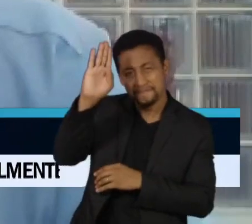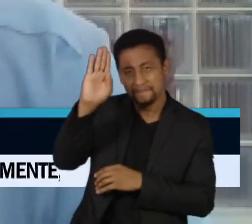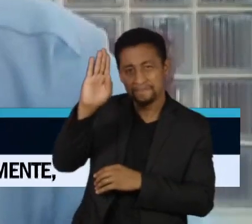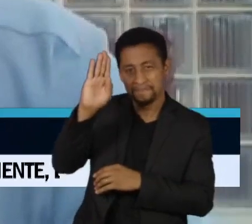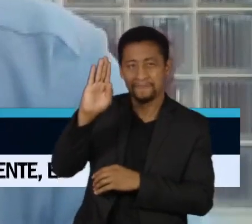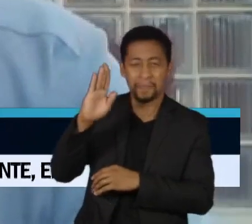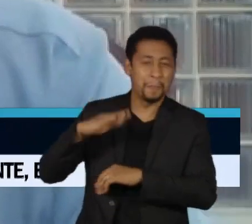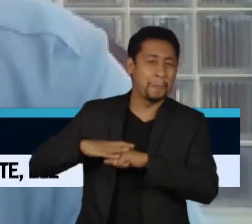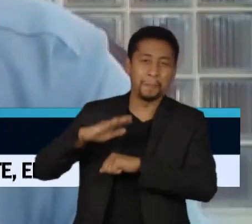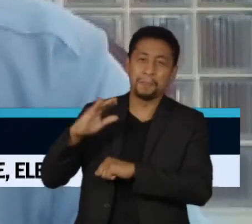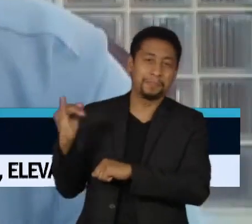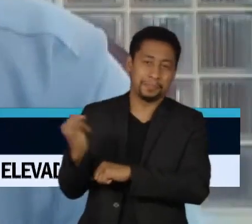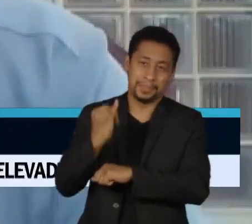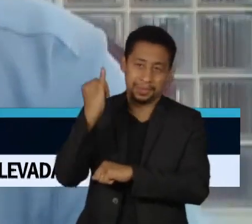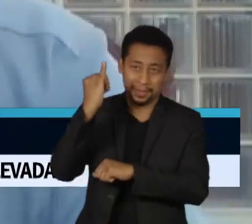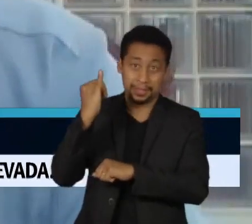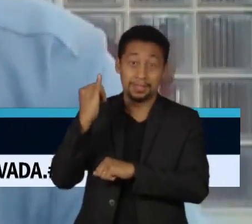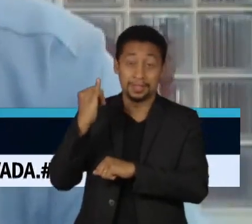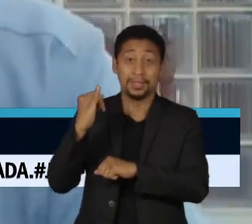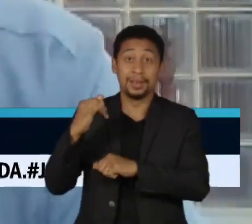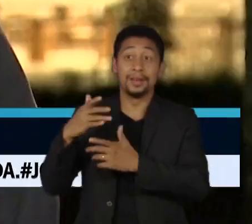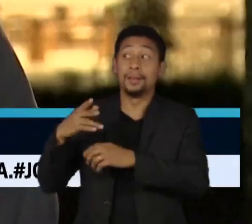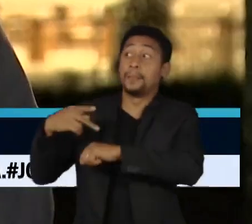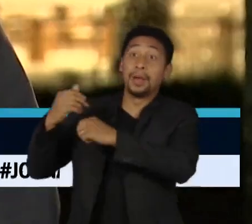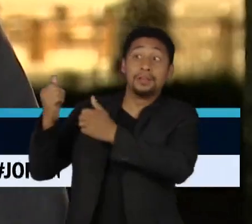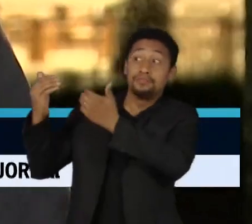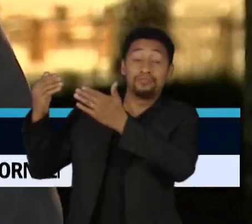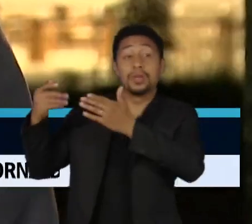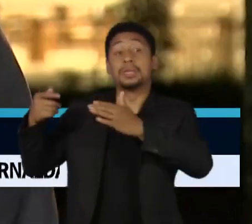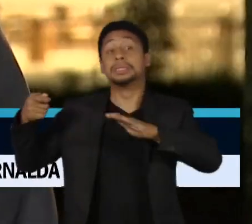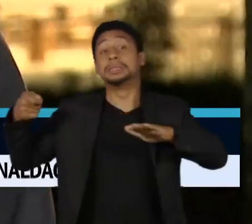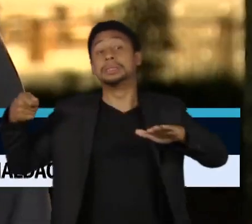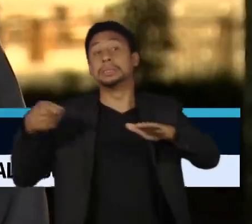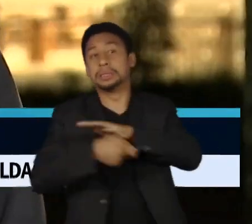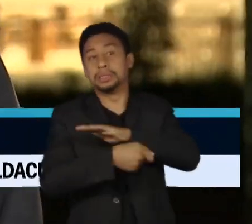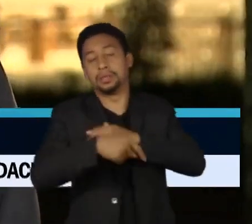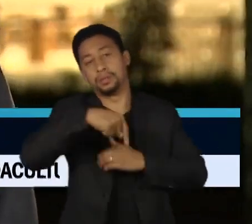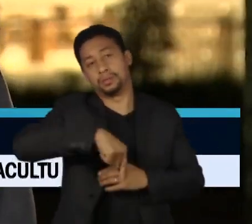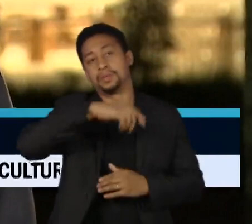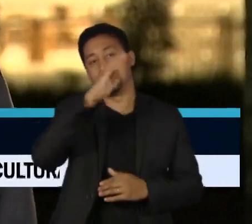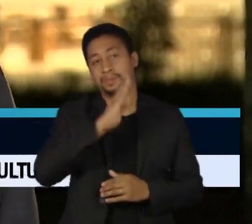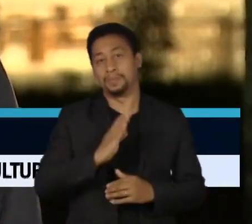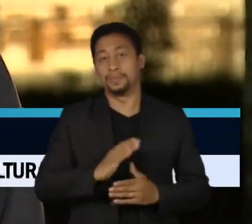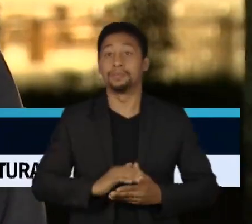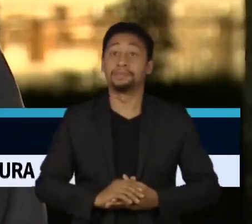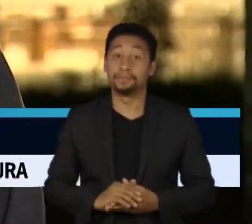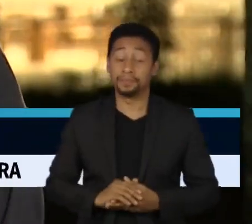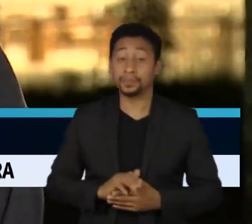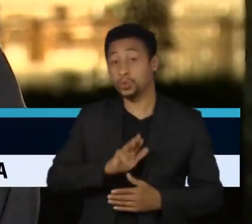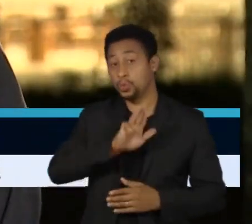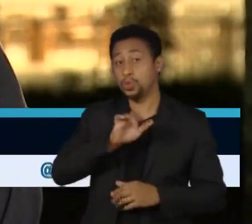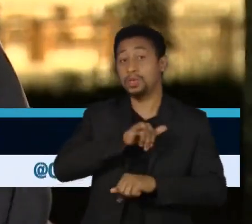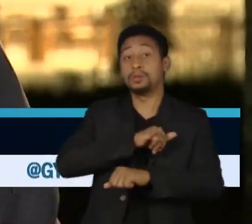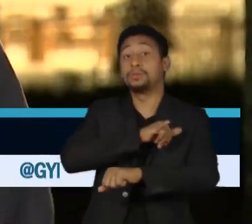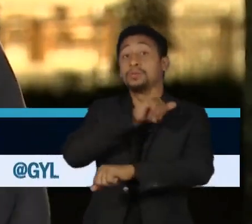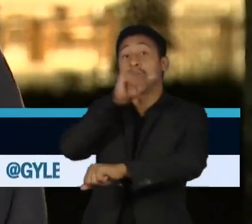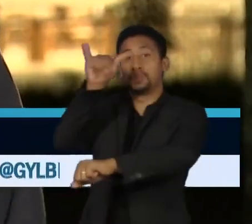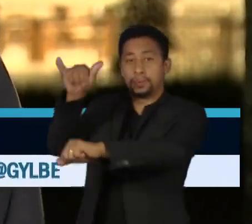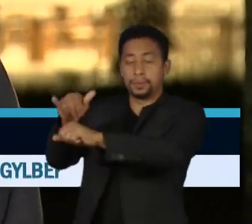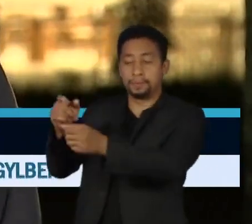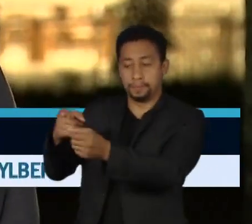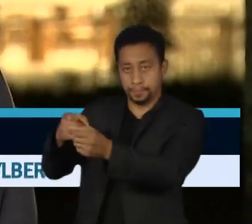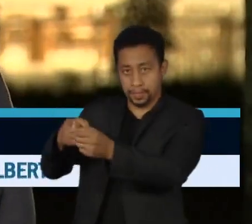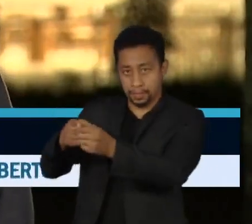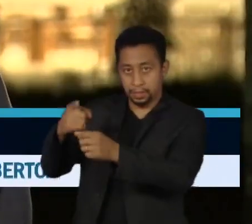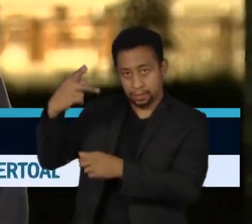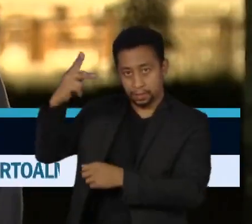é a atração de investimentos diretos. Além da questão econômica, a ida de Lula a Pequim tem um impacto político. O